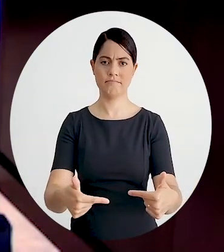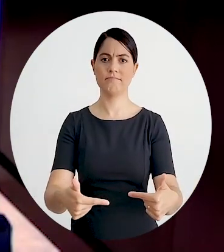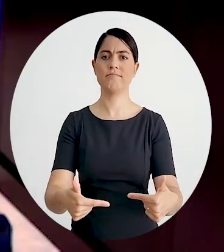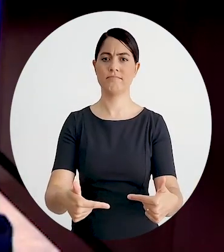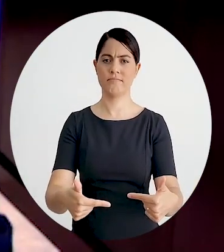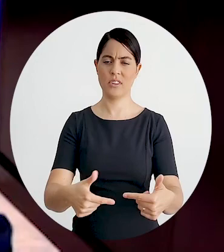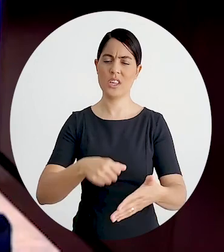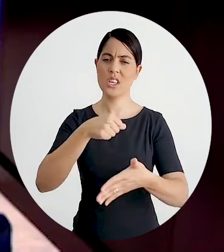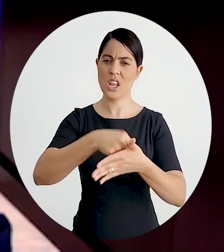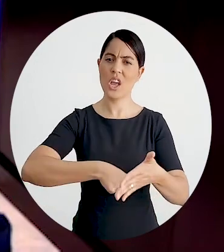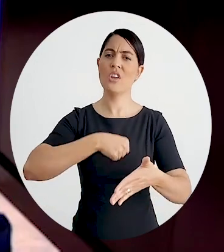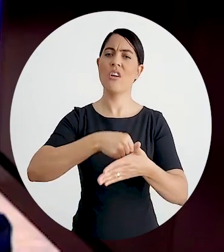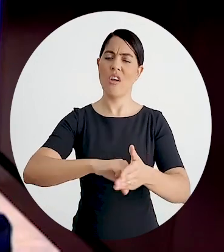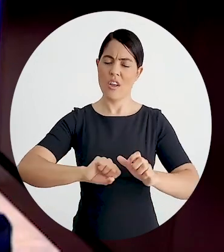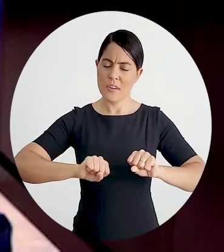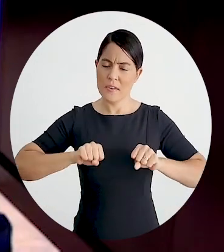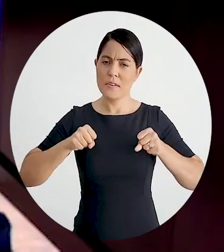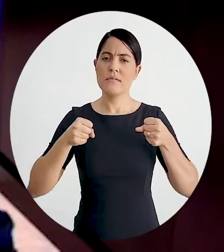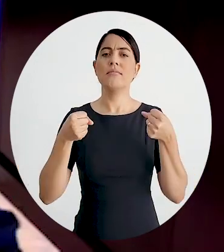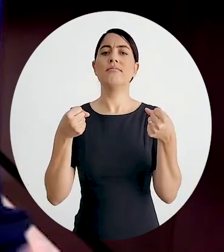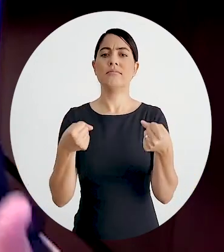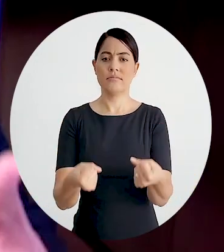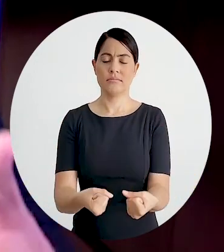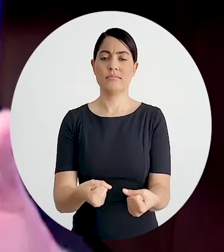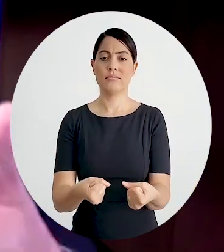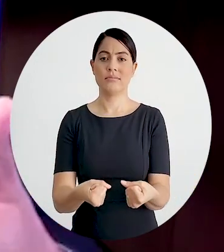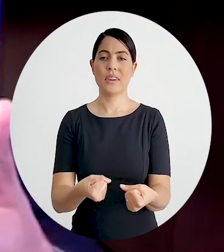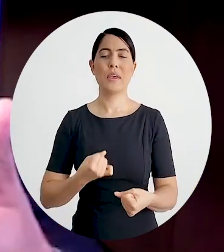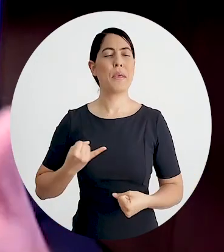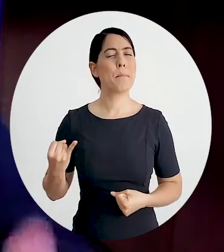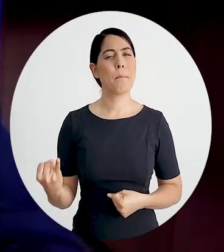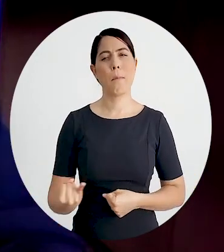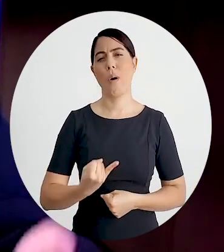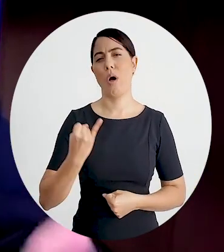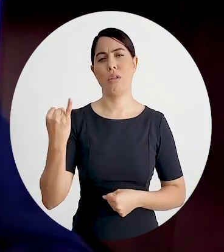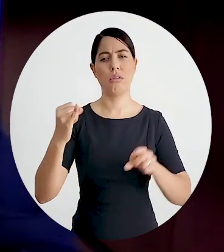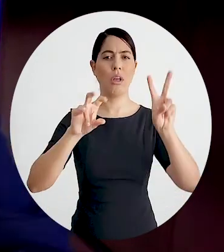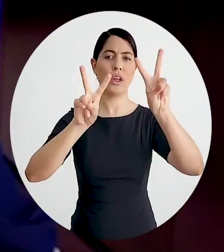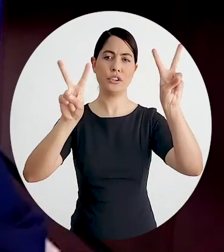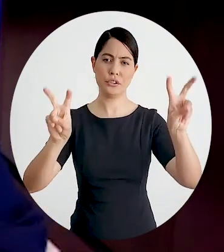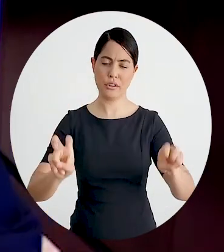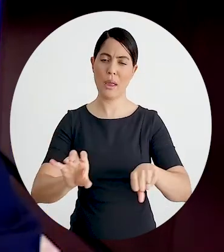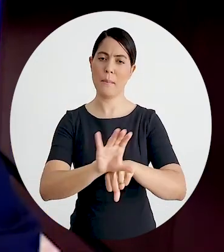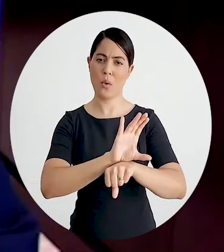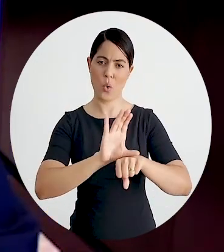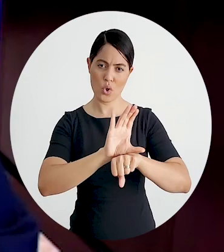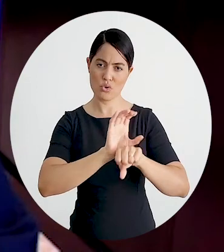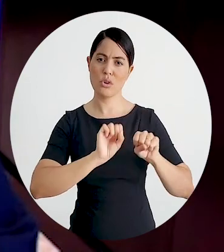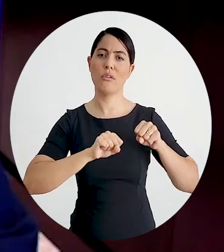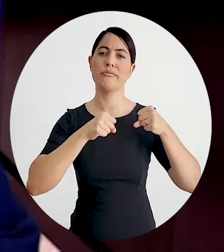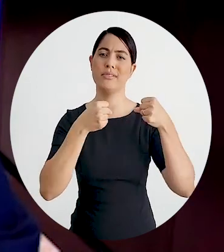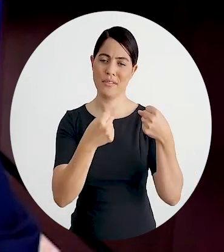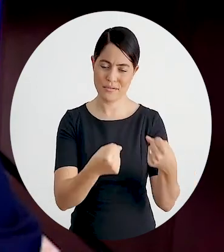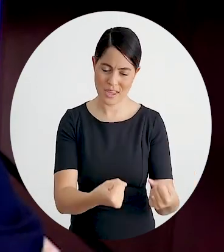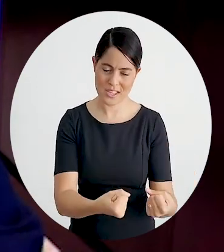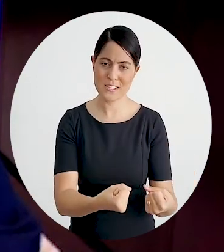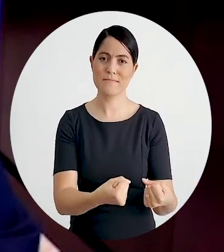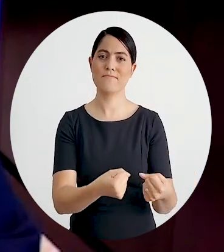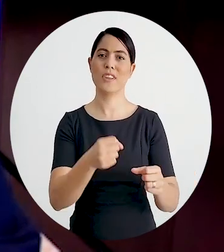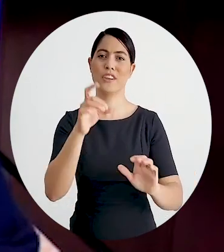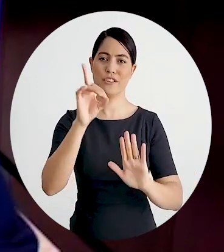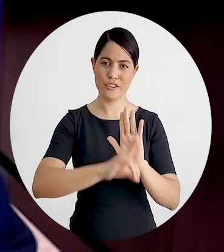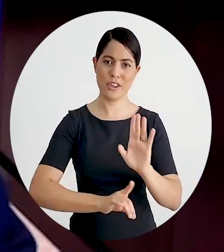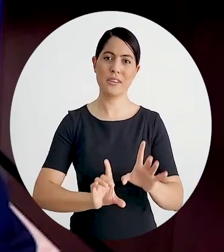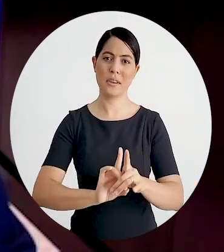aplicação, com muita dedicação, esta importante tarefa de defender a Constituição e o